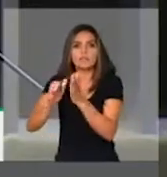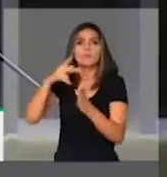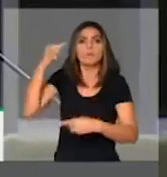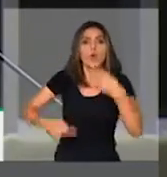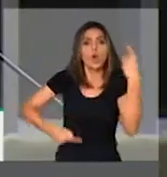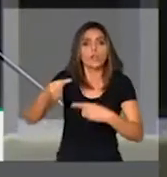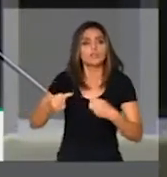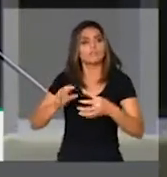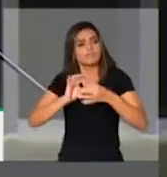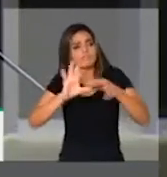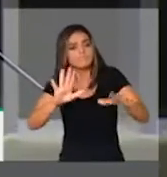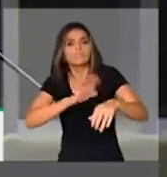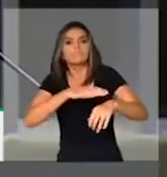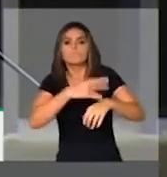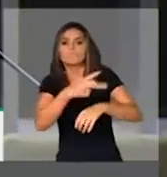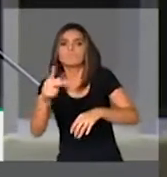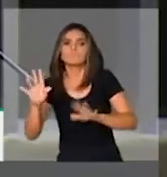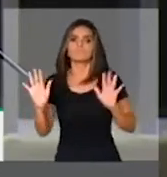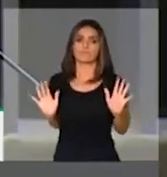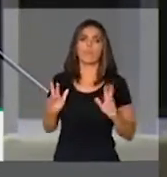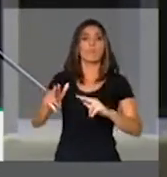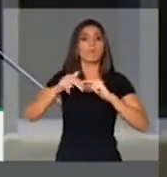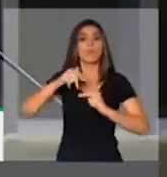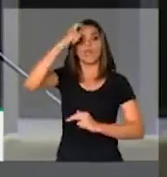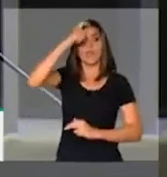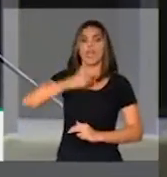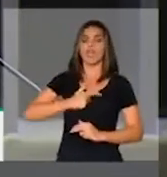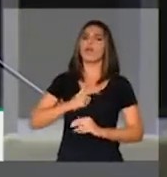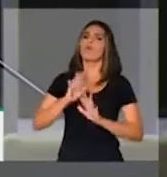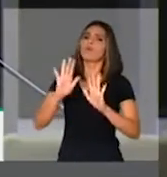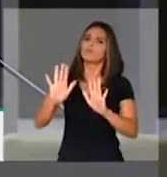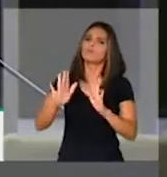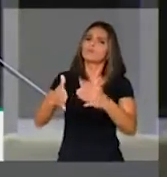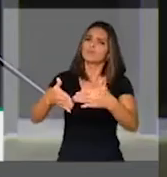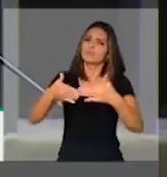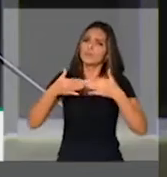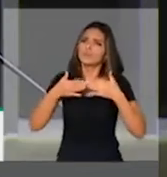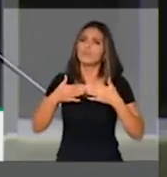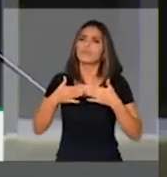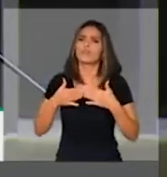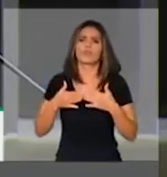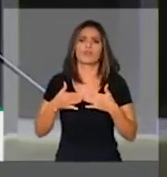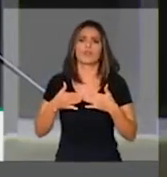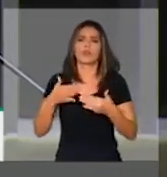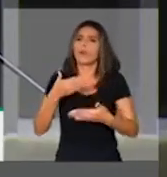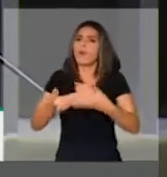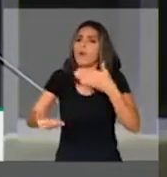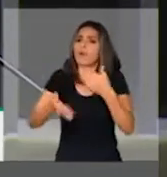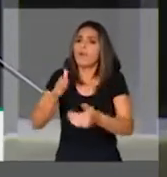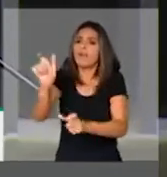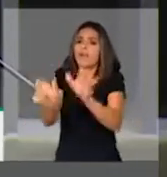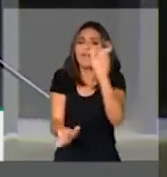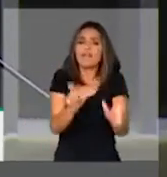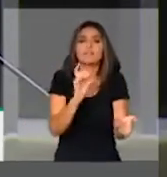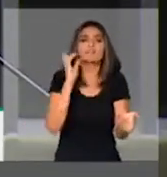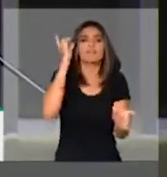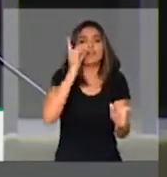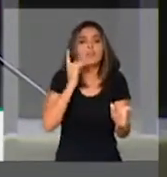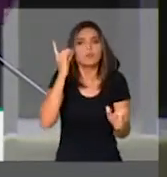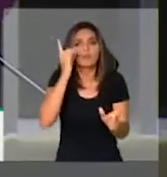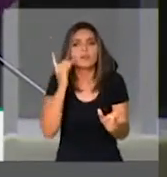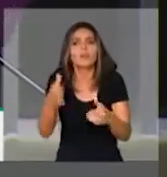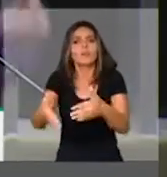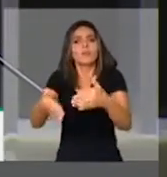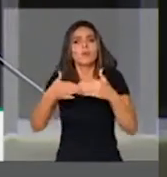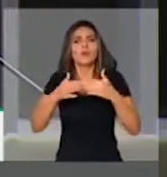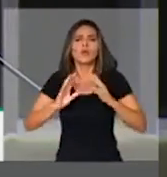políticos. Por isso, senhor presidente, que eu desaconselho aqui a qualquer parlamentar a